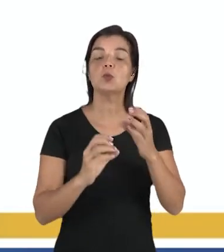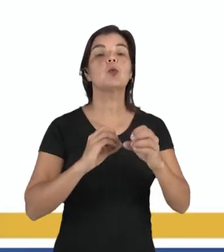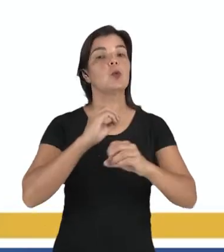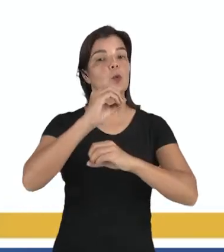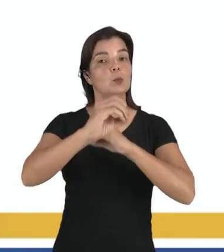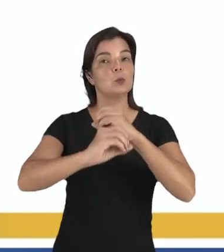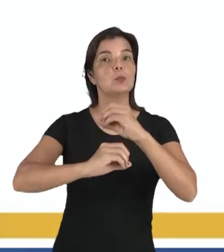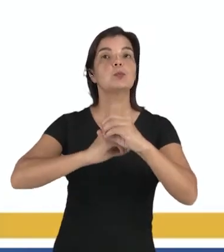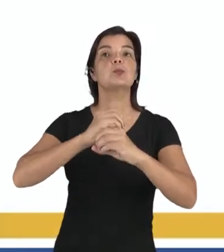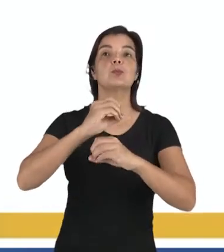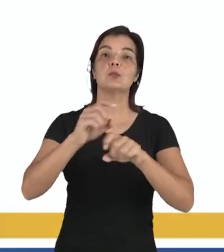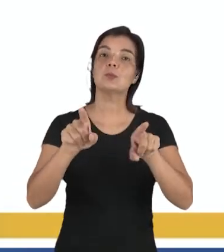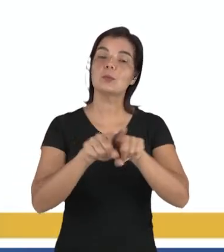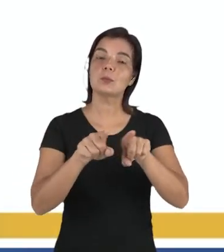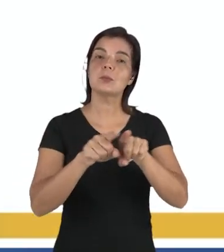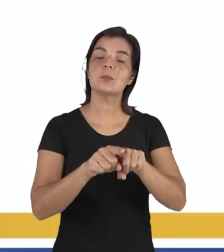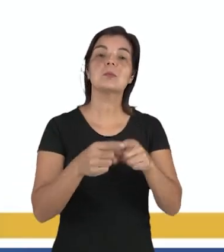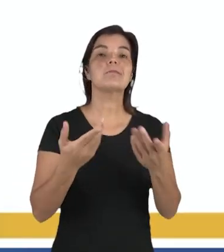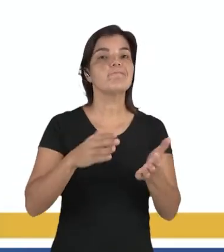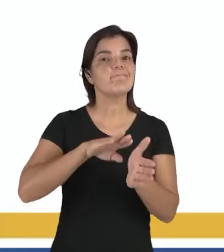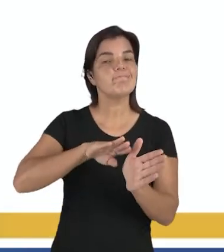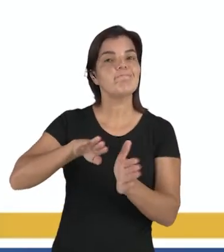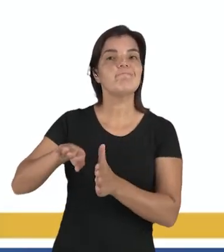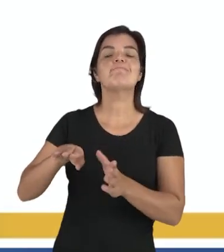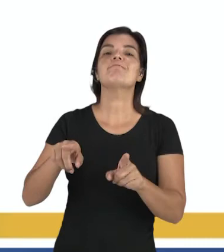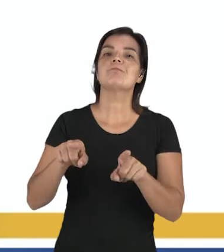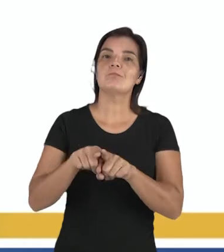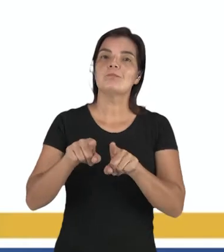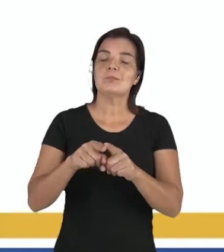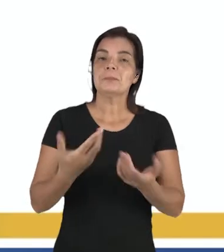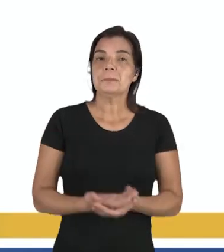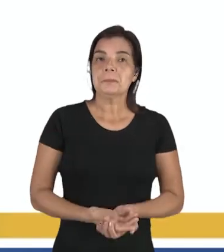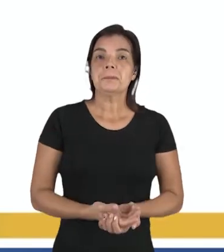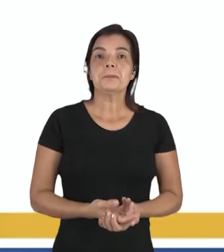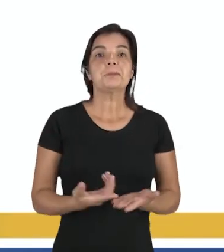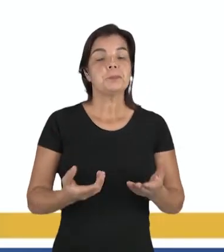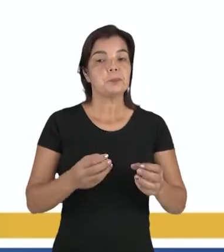em torno do Sol. Então isso tirar a